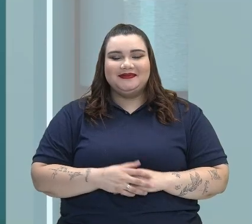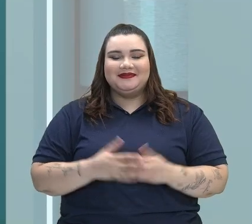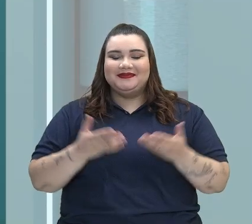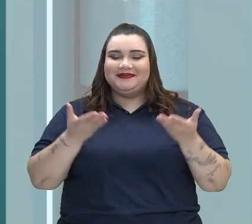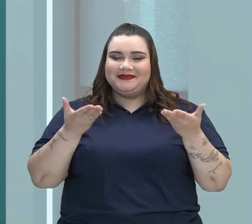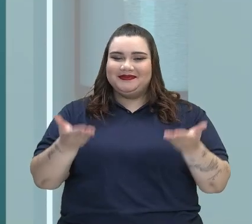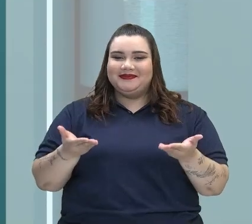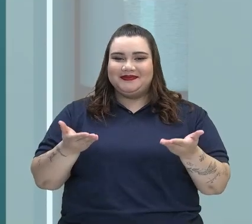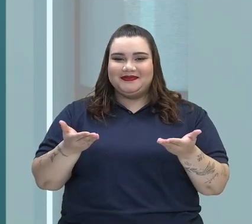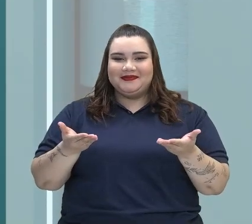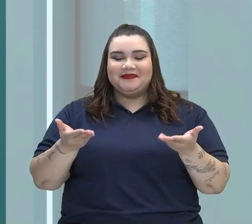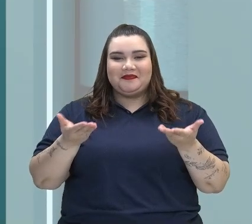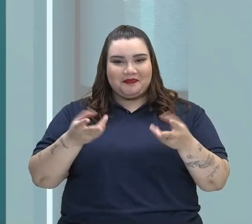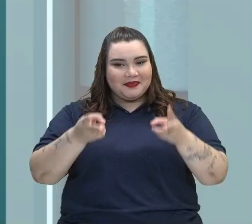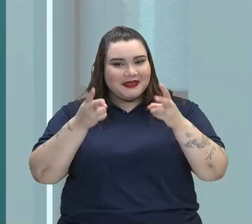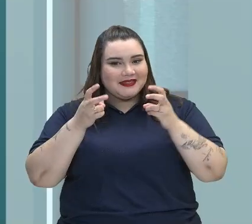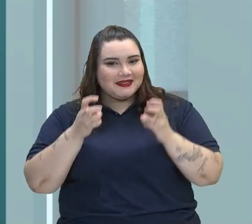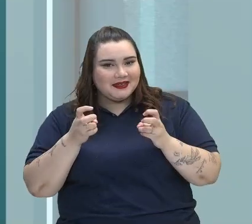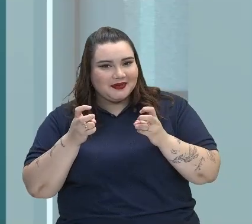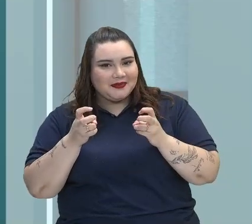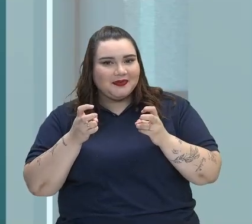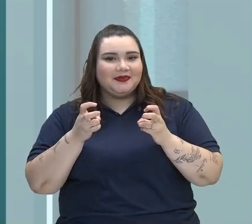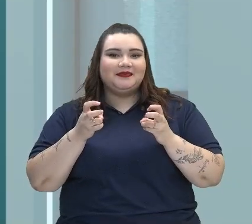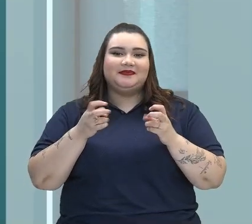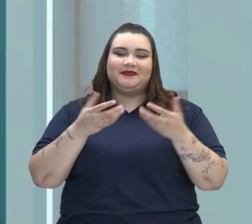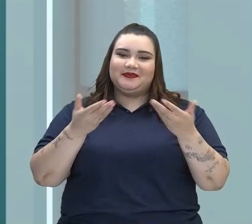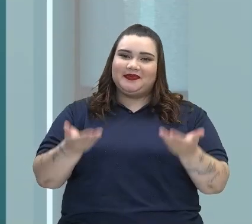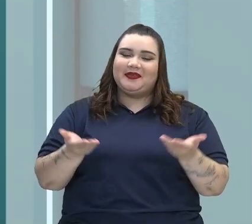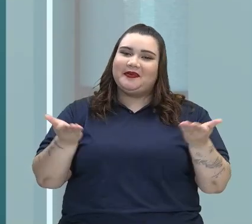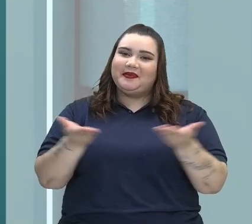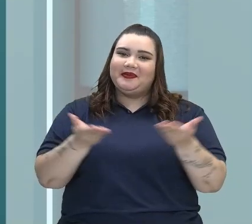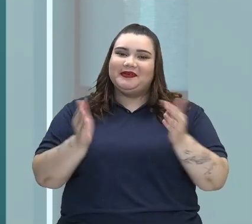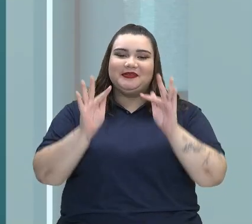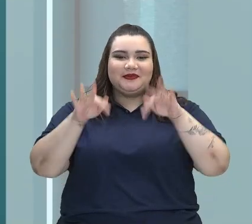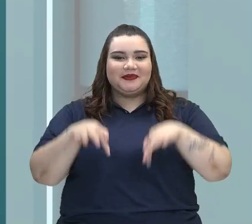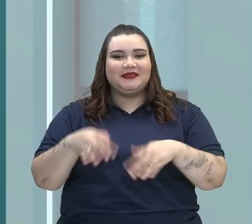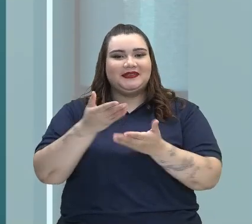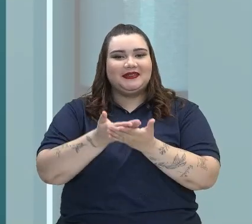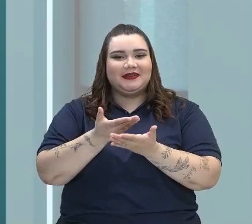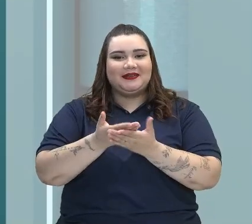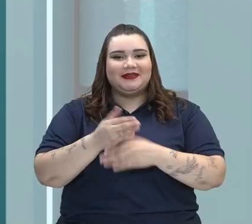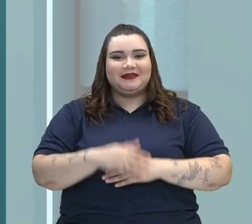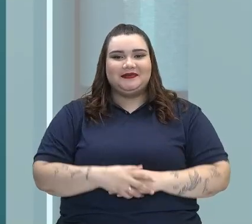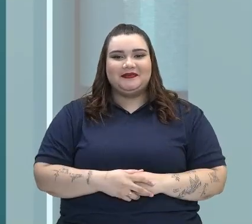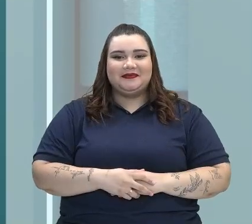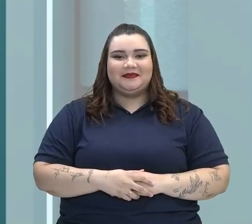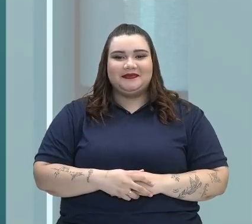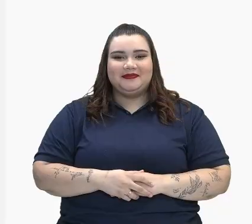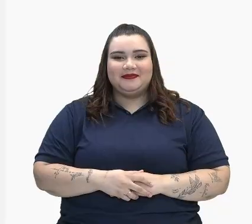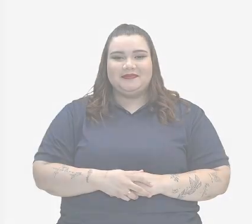Muito bem. E aí, perceberam tudo isso? E agora finalizamos a nossa aula.